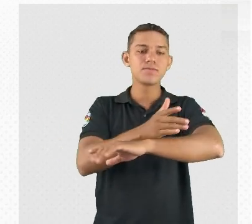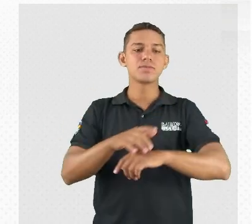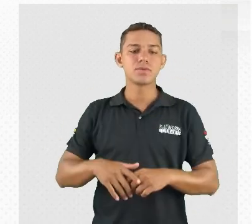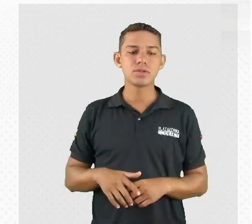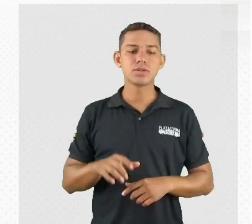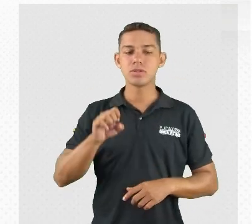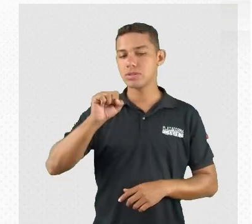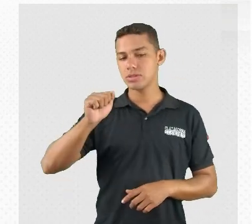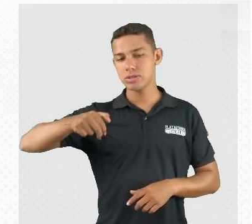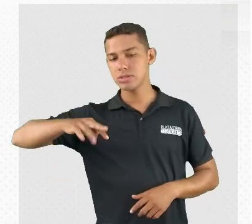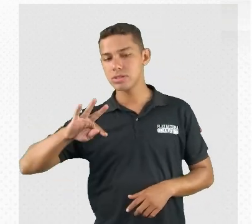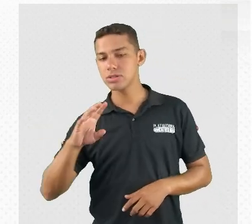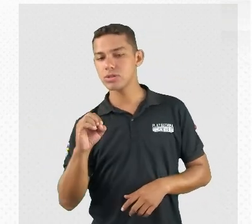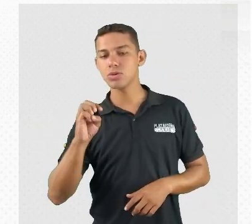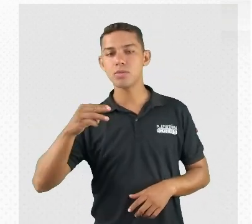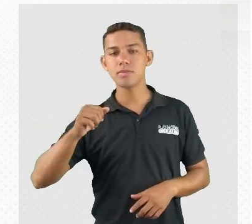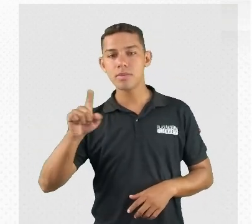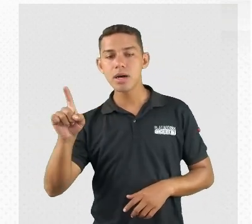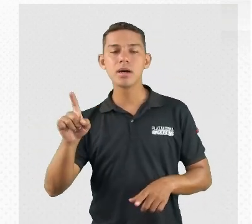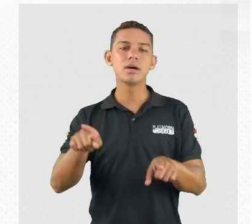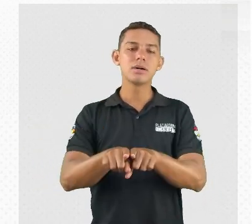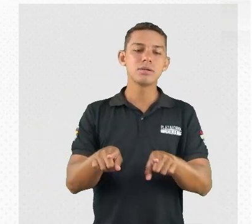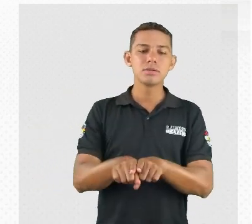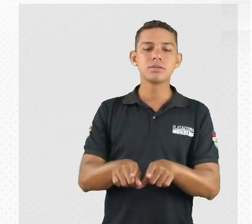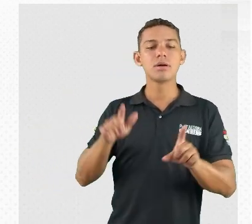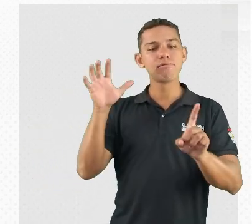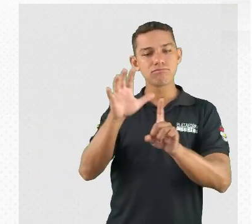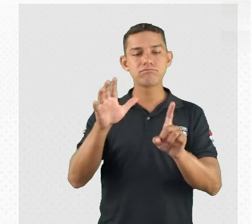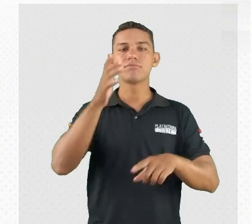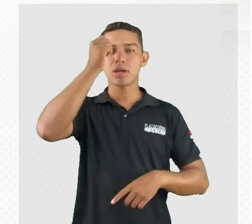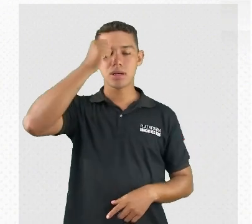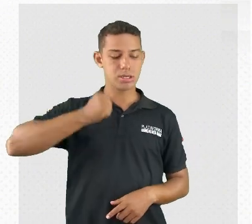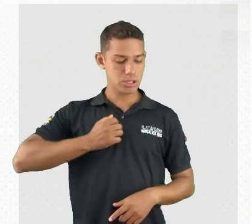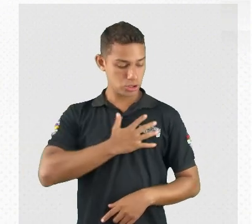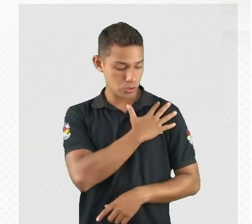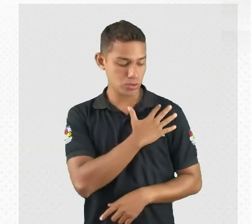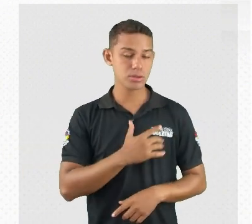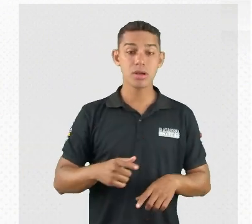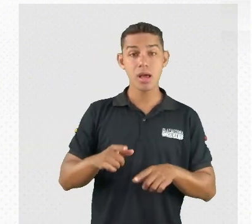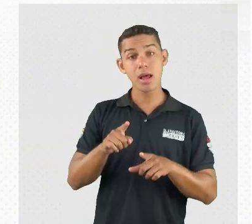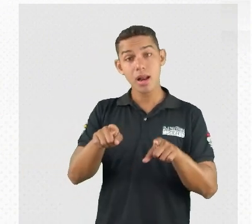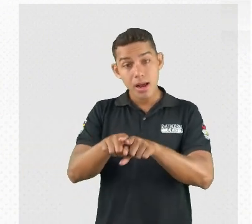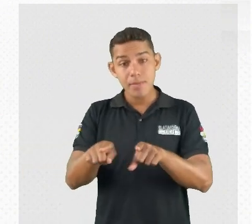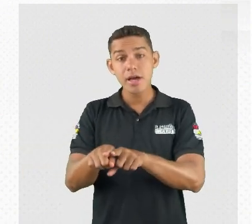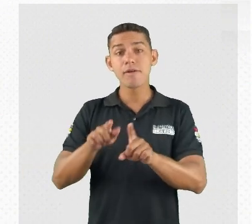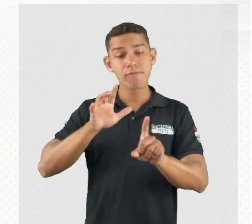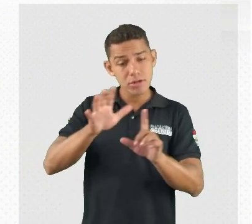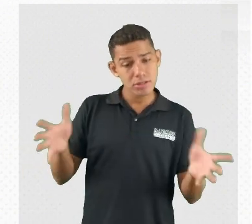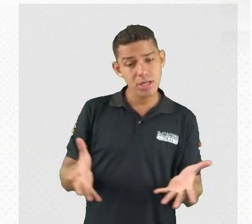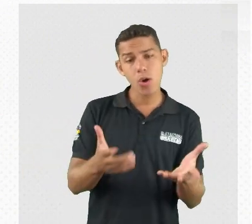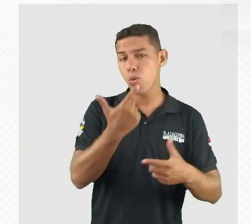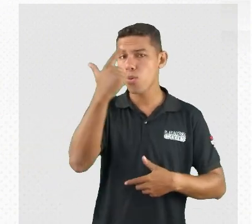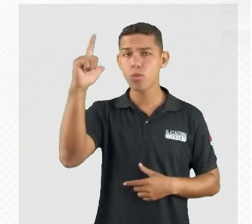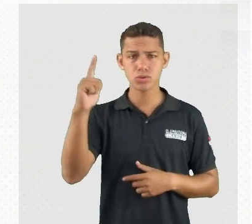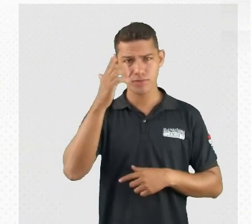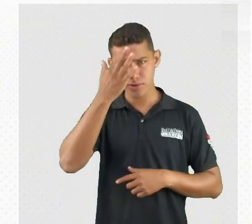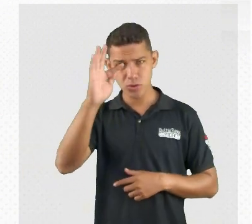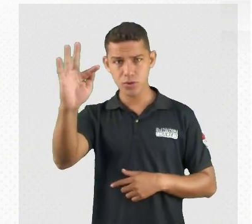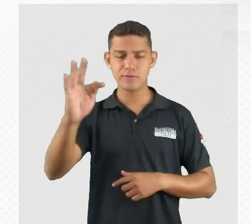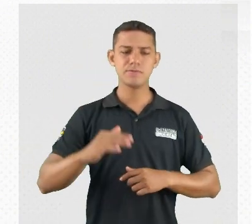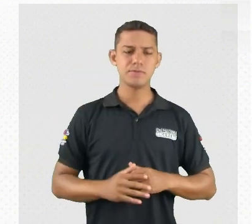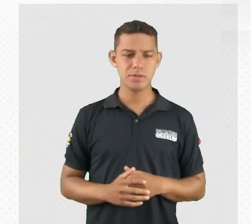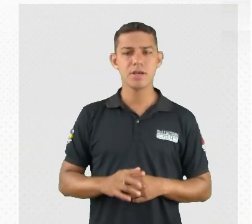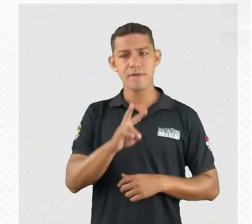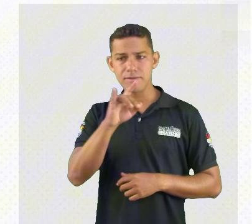São Tomás de Aquino é muito influenciado pelo Aristóteles. Mas ele também vai influenciar outros filósofos, Outros filósofos